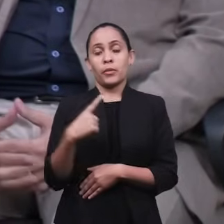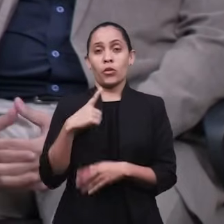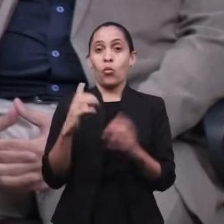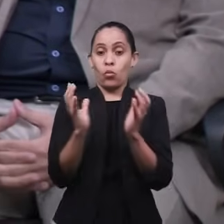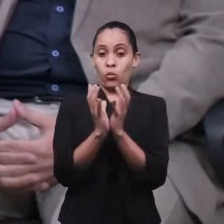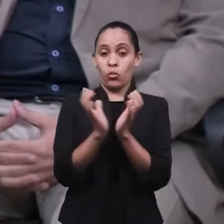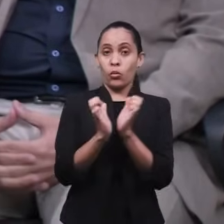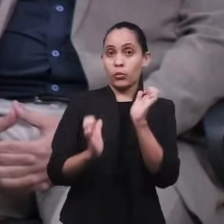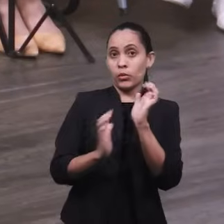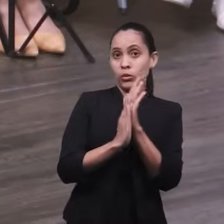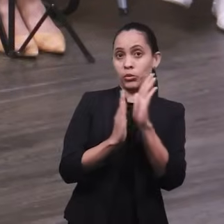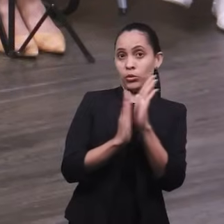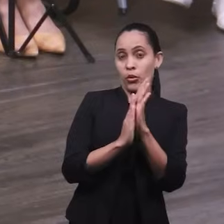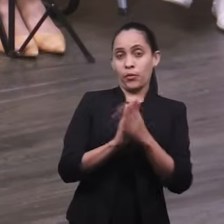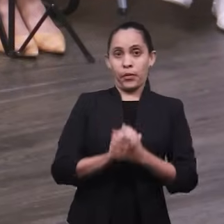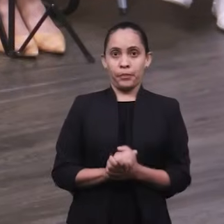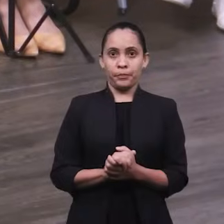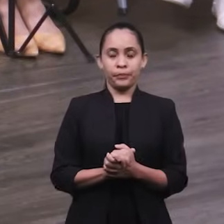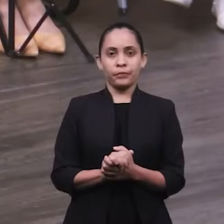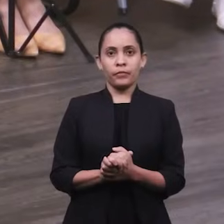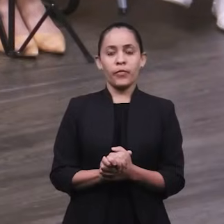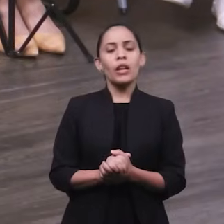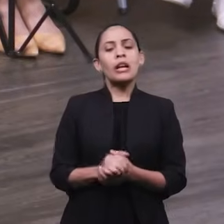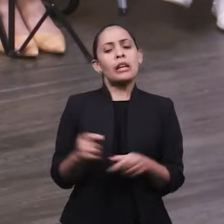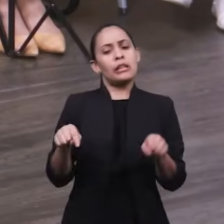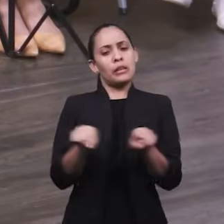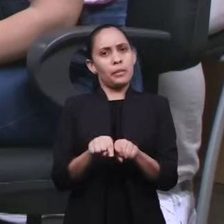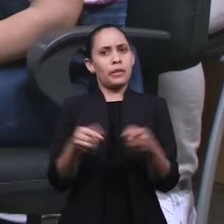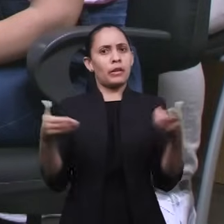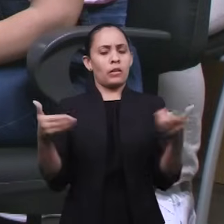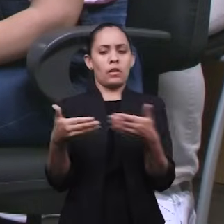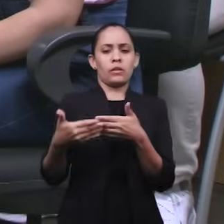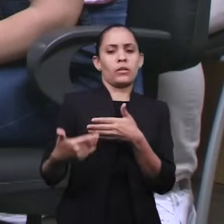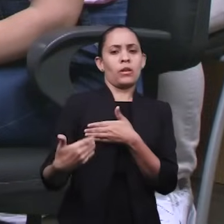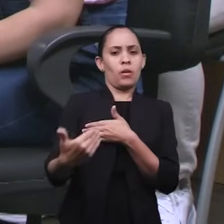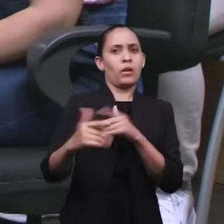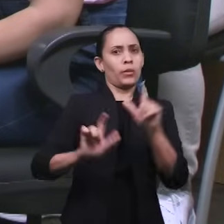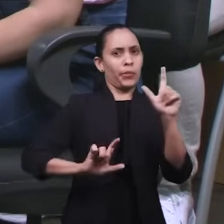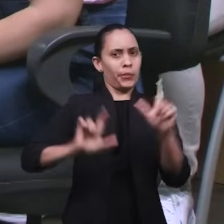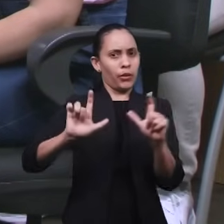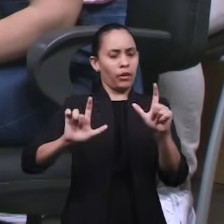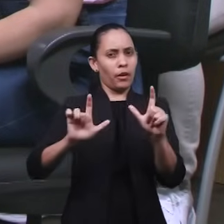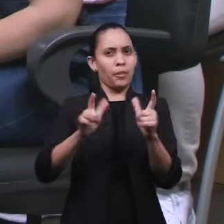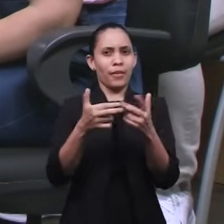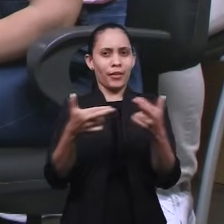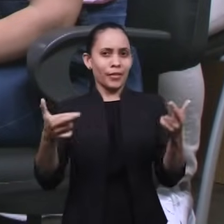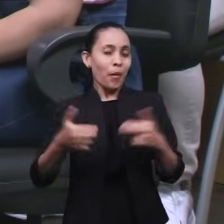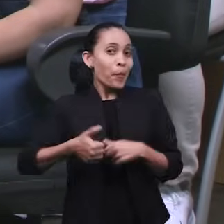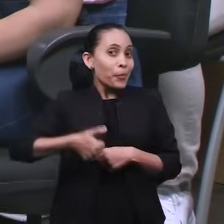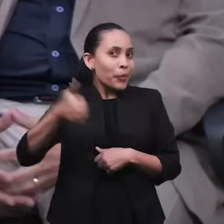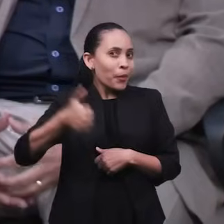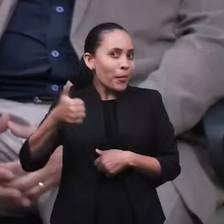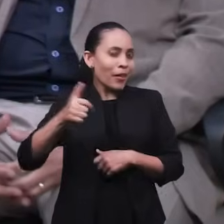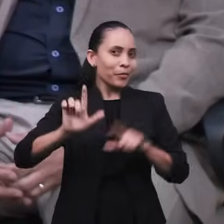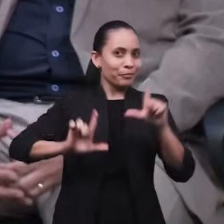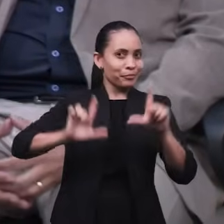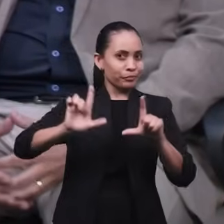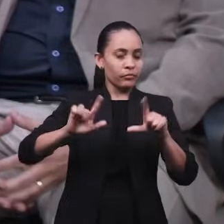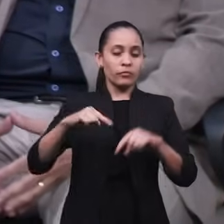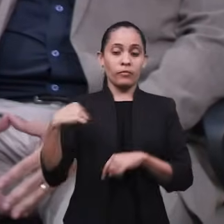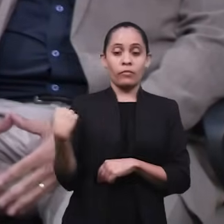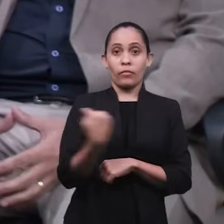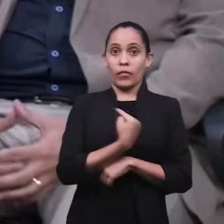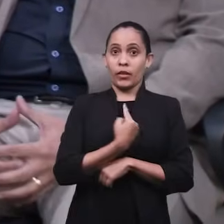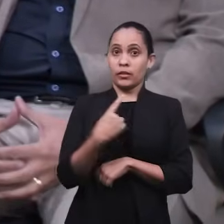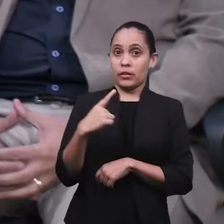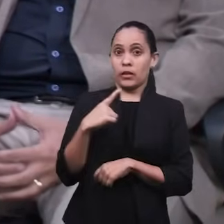do grupo de louvor. E nós vamos também, no decorrer do programa e dos programas, porque esse é o primeiro programa, nós